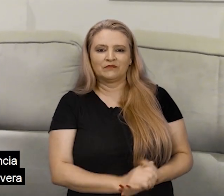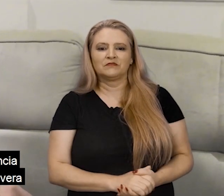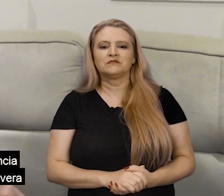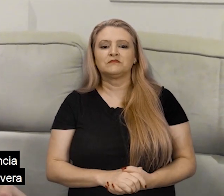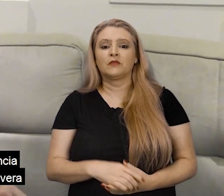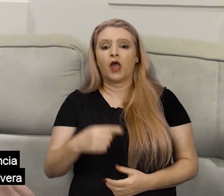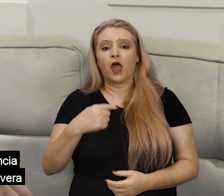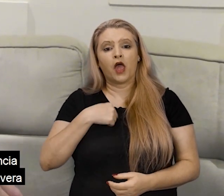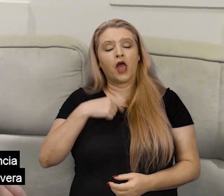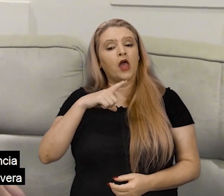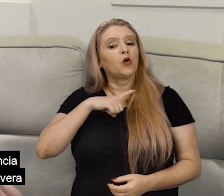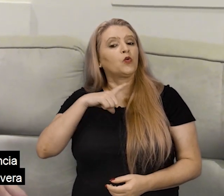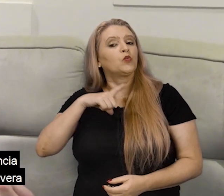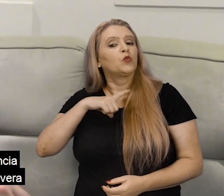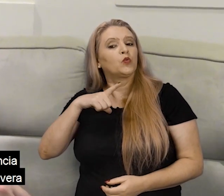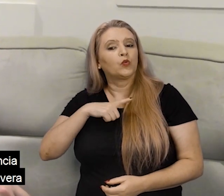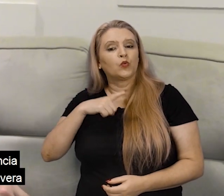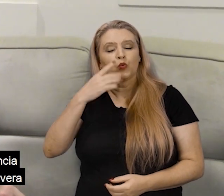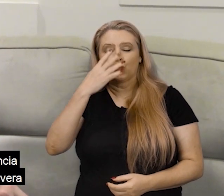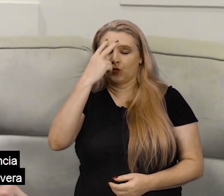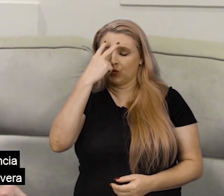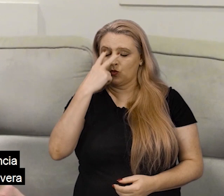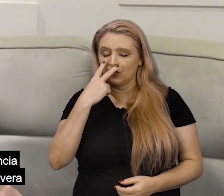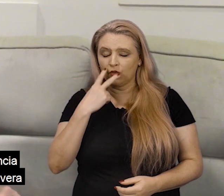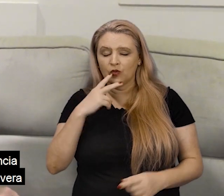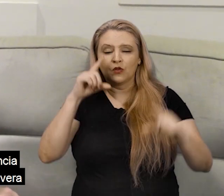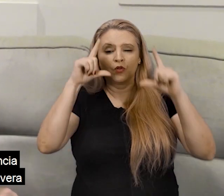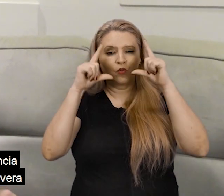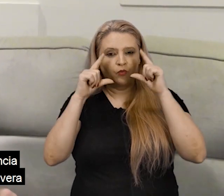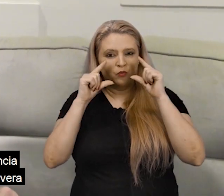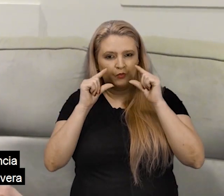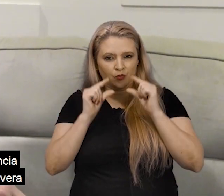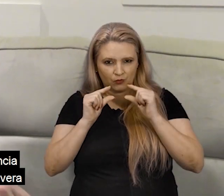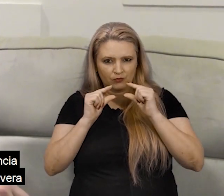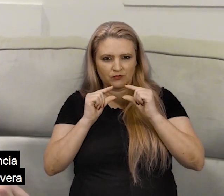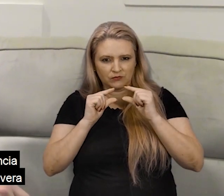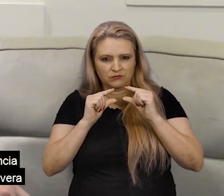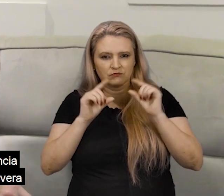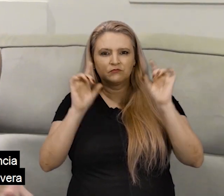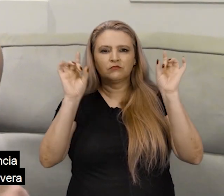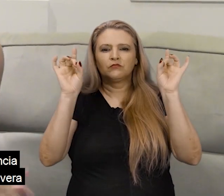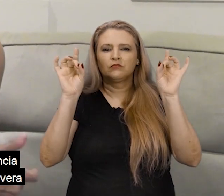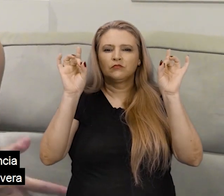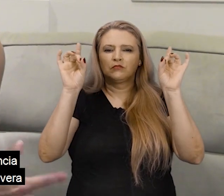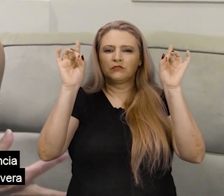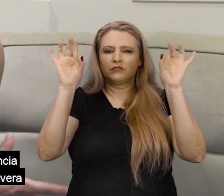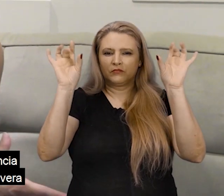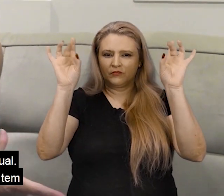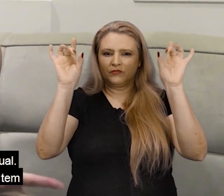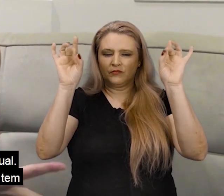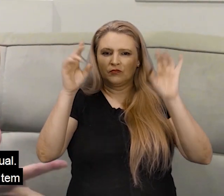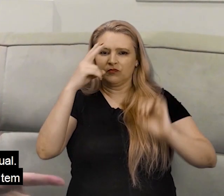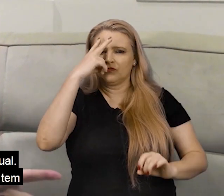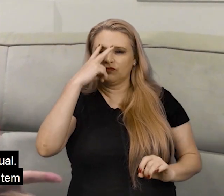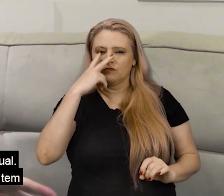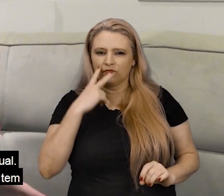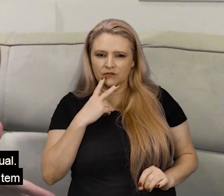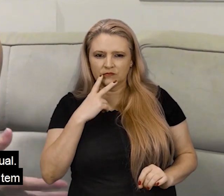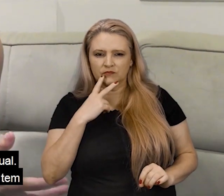baixa visão, que é um tipo de deficiência visual, em que as pessoas têm uma limitação severa de